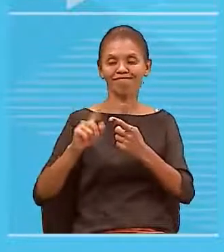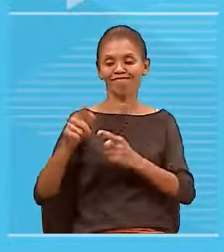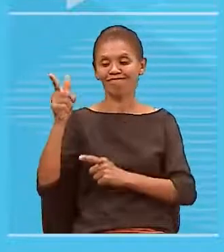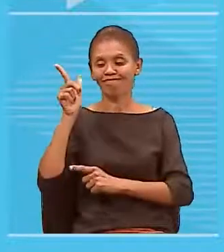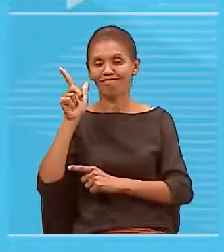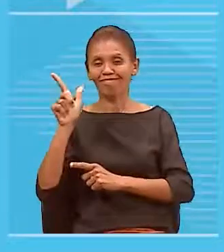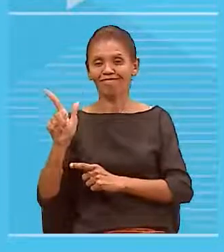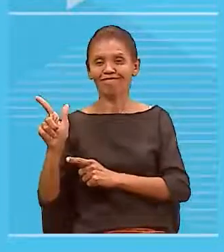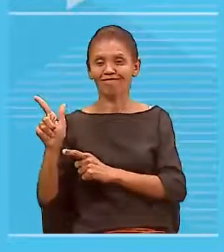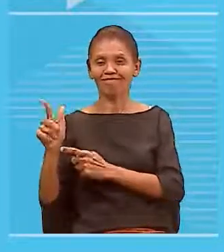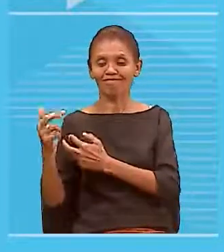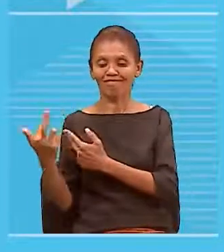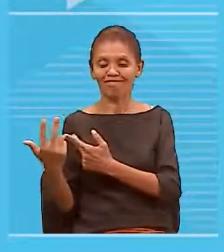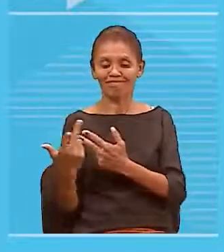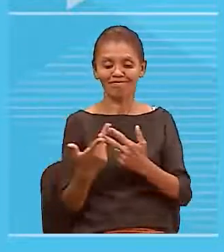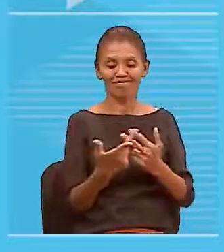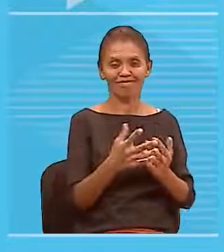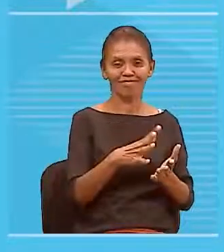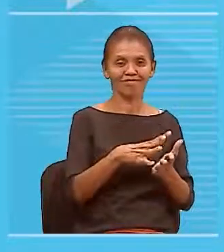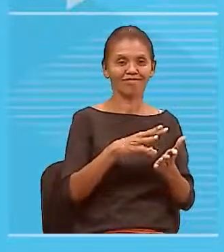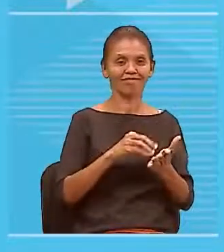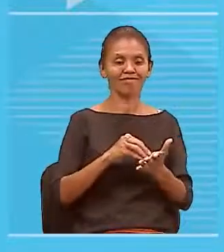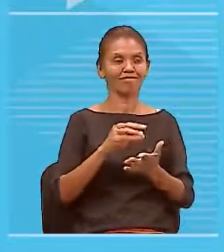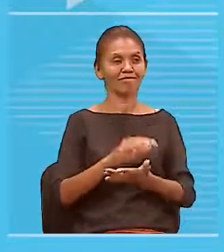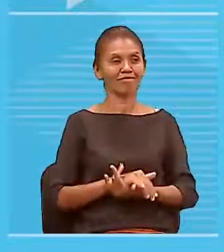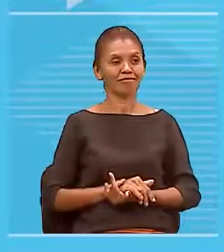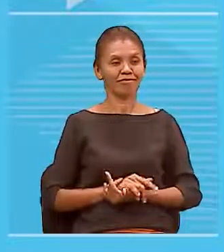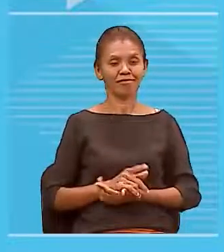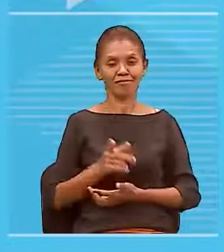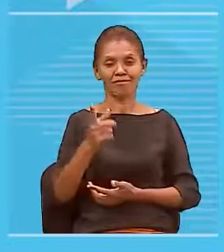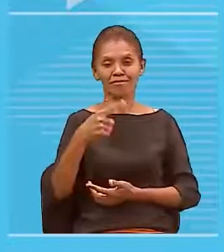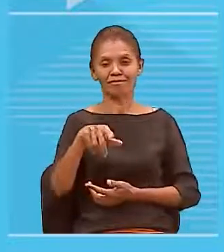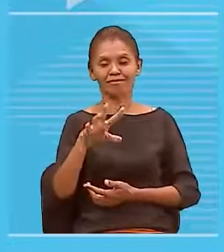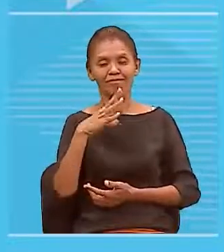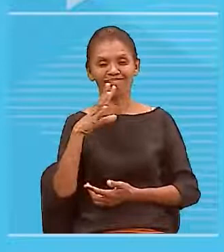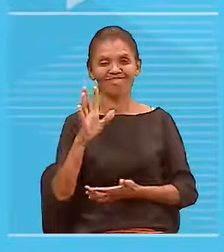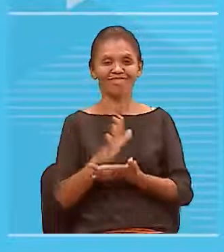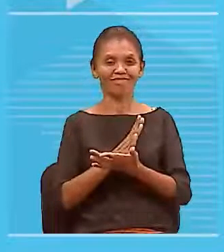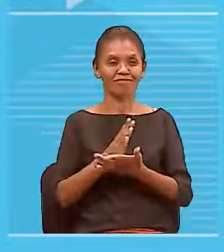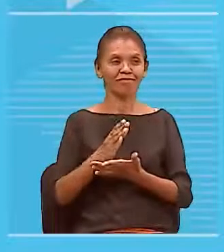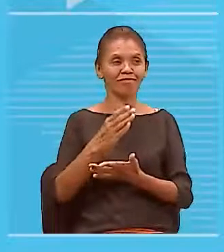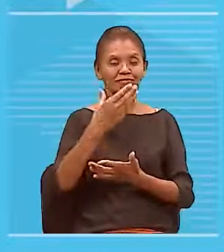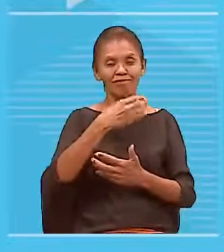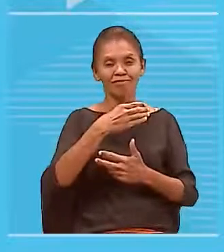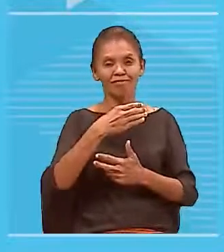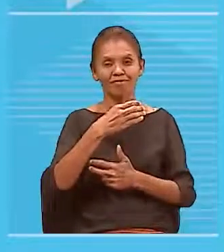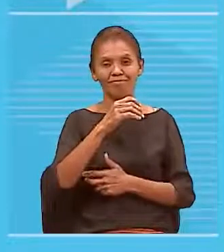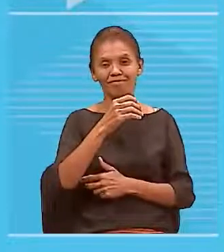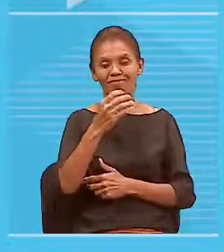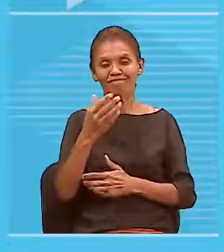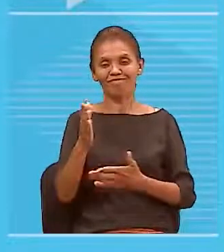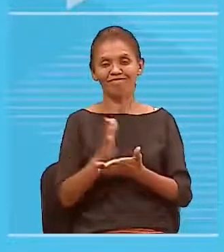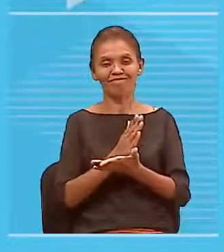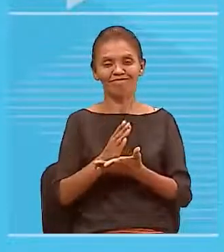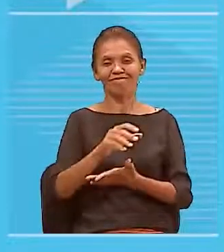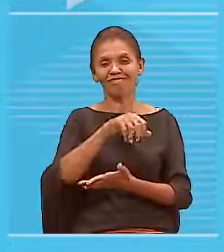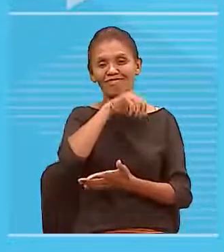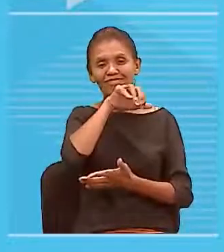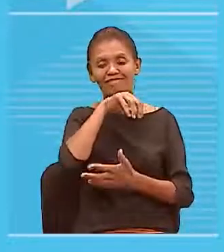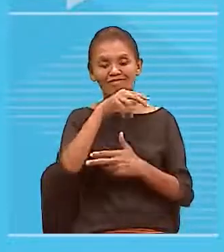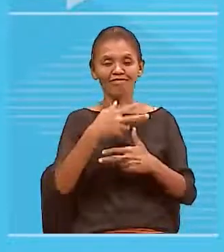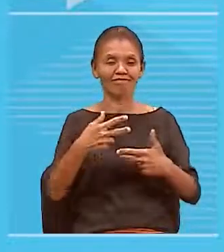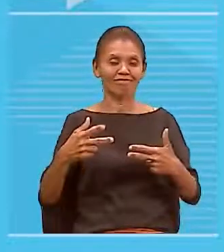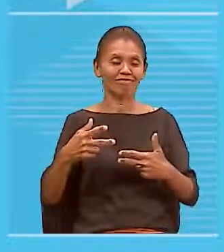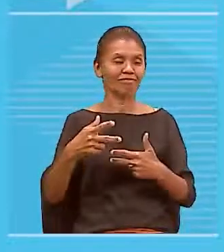conhece algum bicho que não é uma espécie? Eu conheço um, o burro.